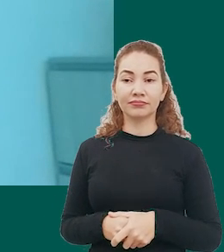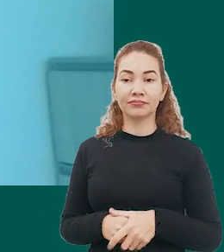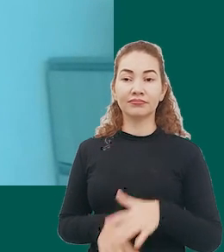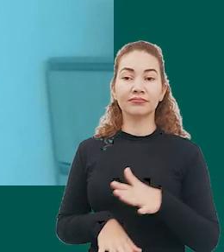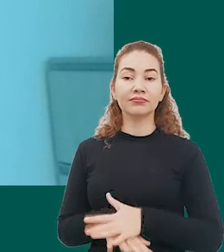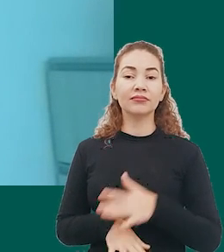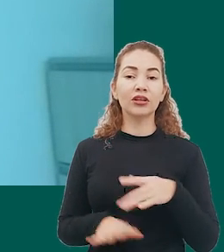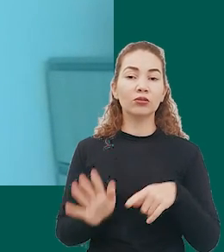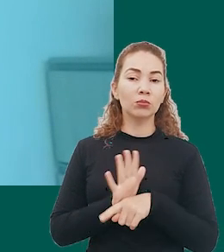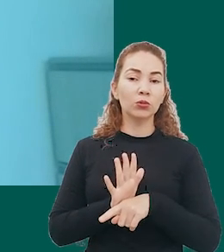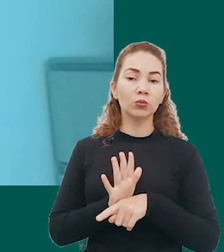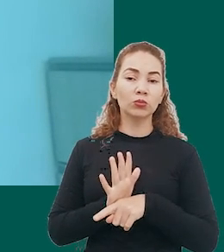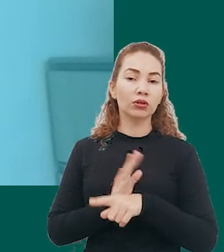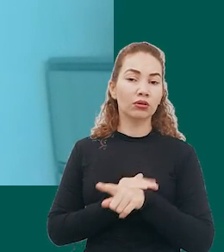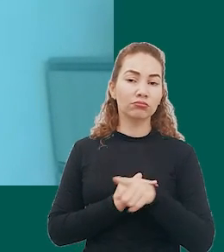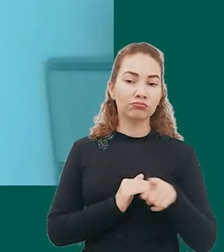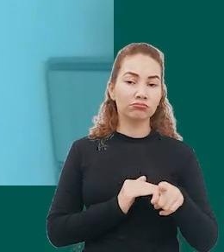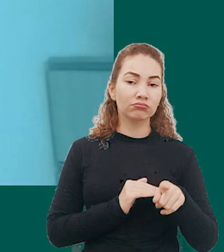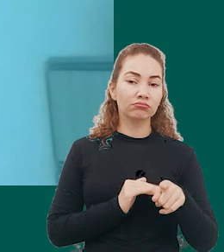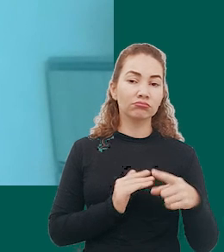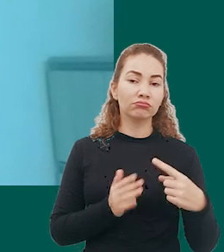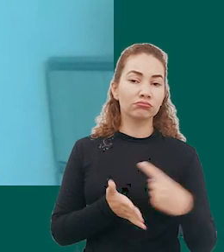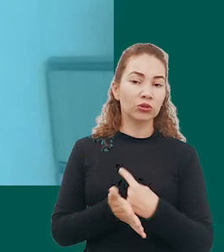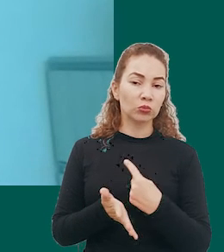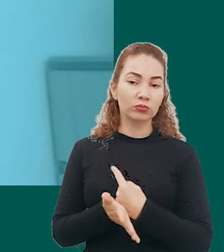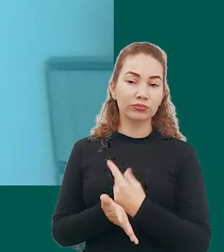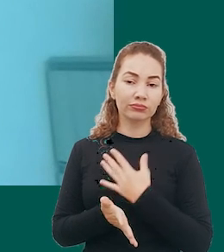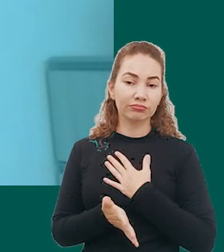Mais alguma questão, pessoal?